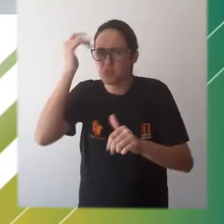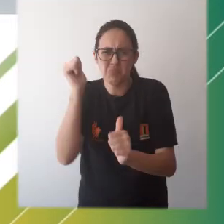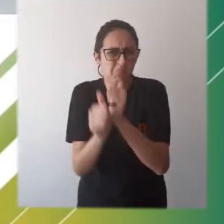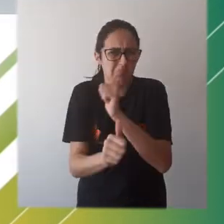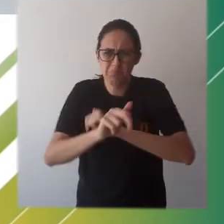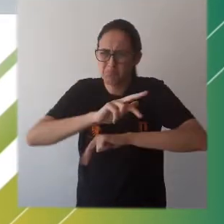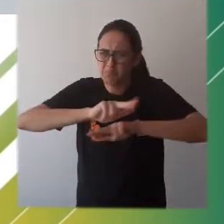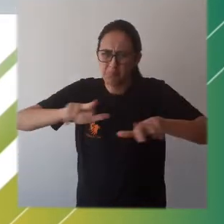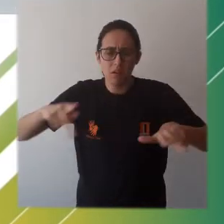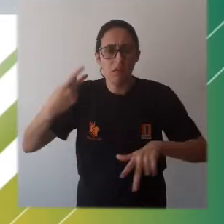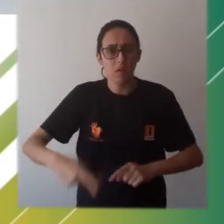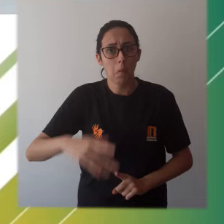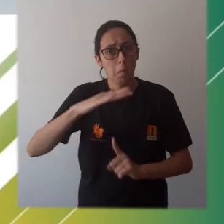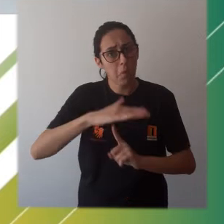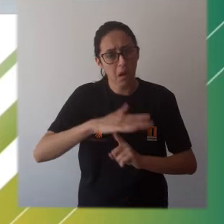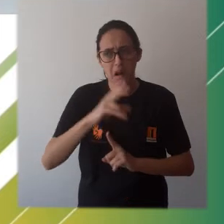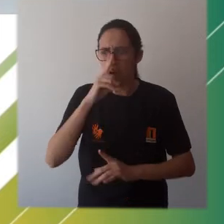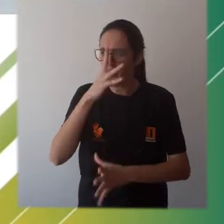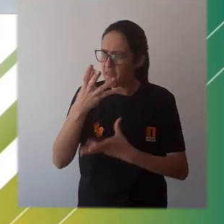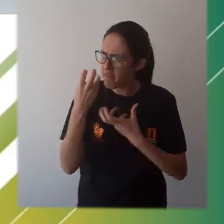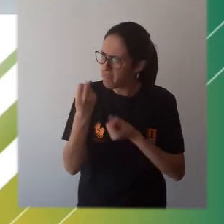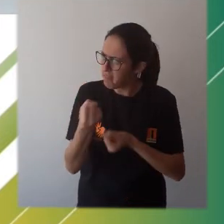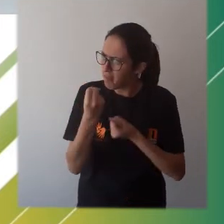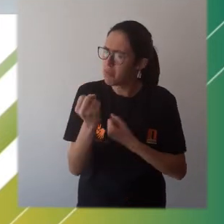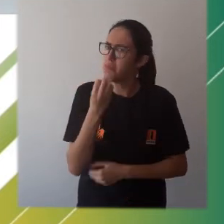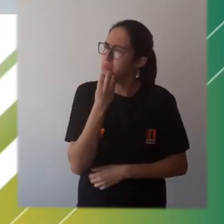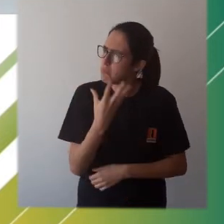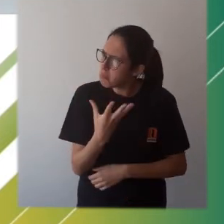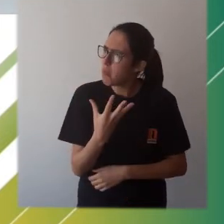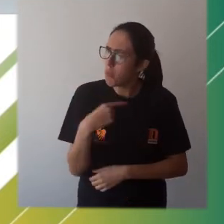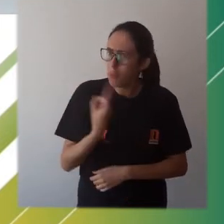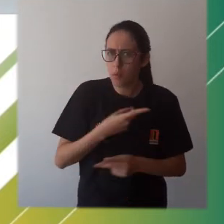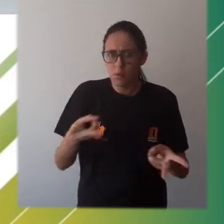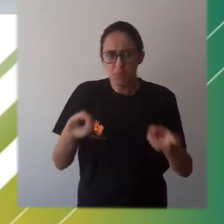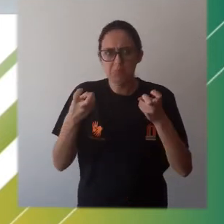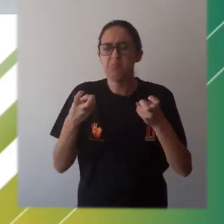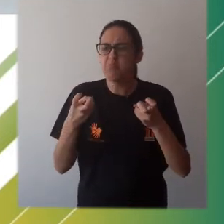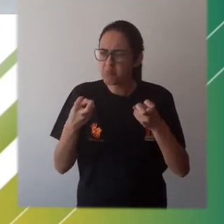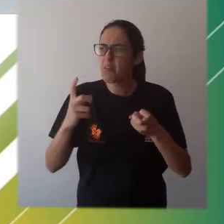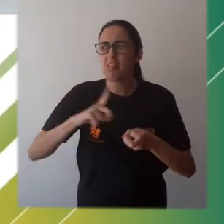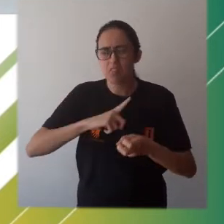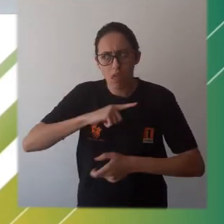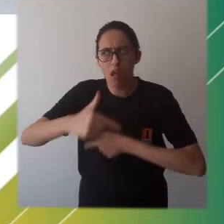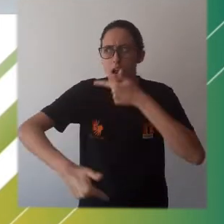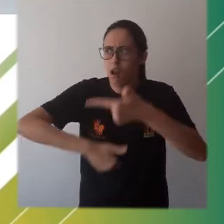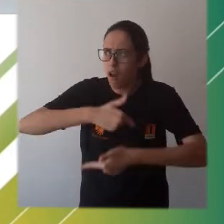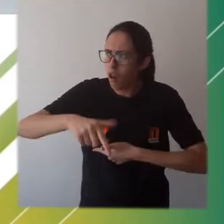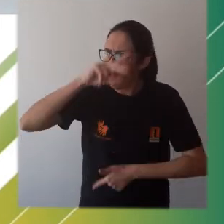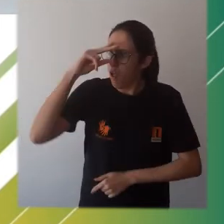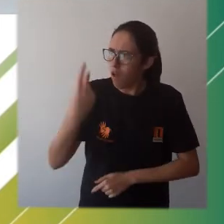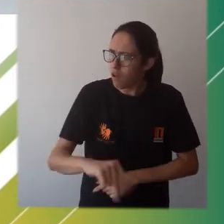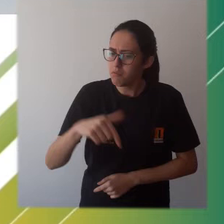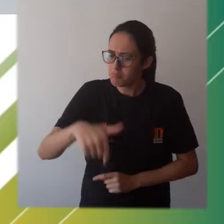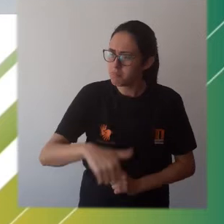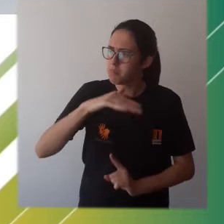atletismo também. O estado do Paraná, ele tem essa força e é um resultado muito claro do trabalho que é feito